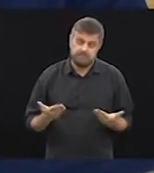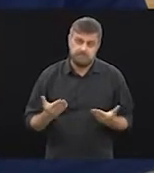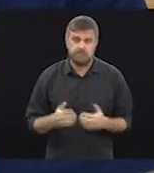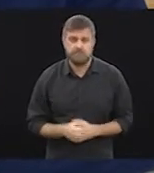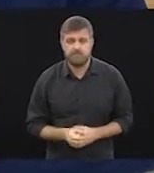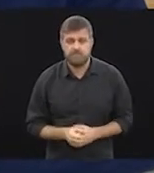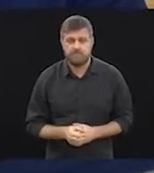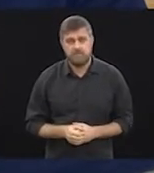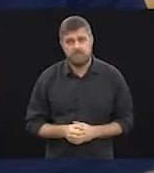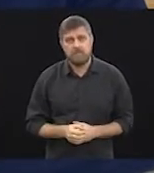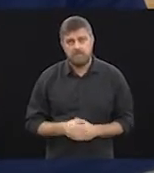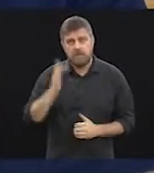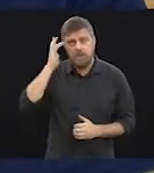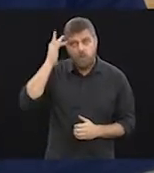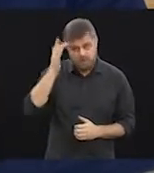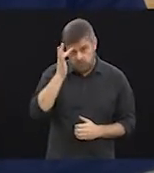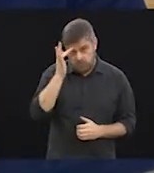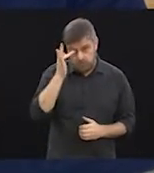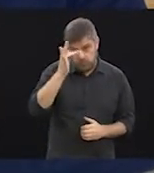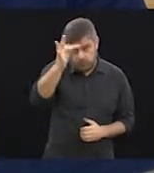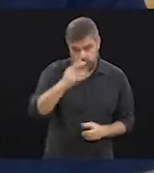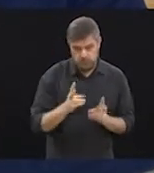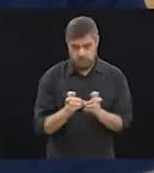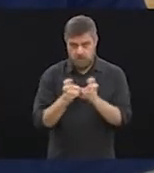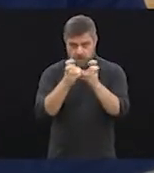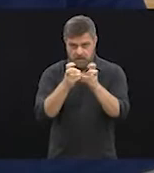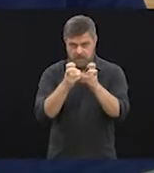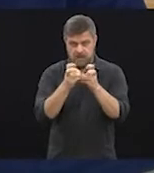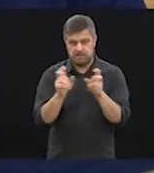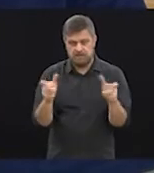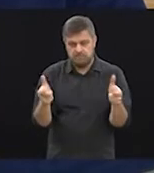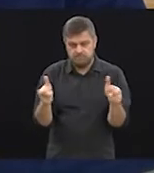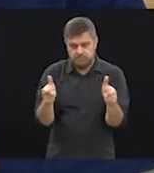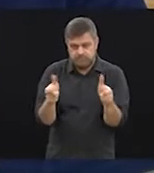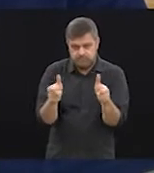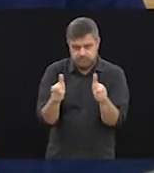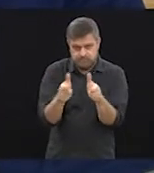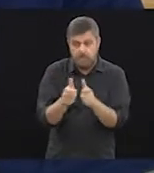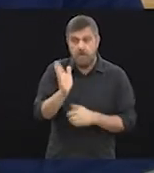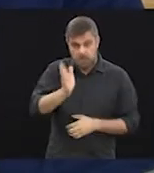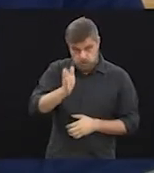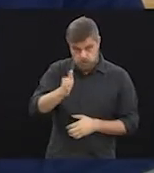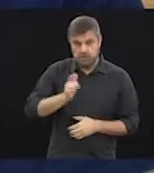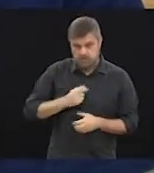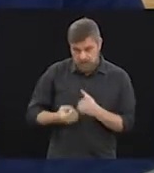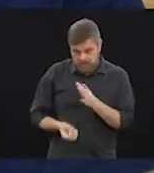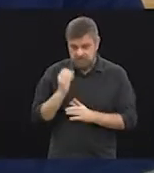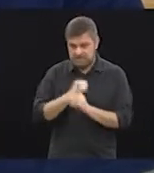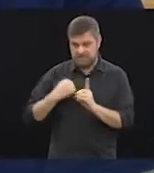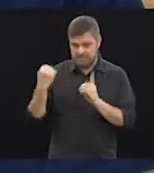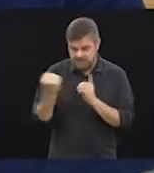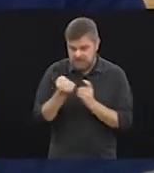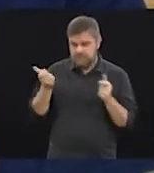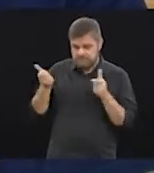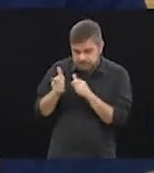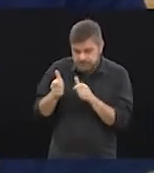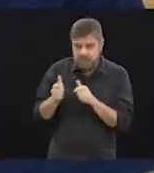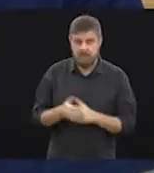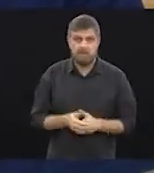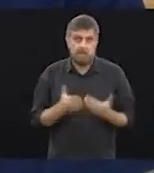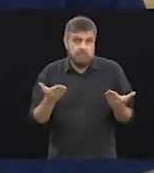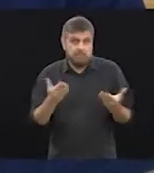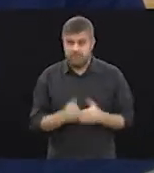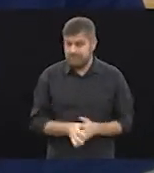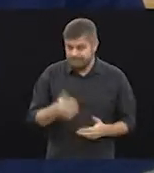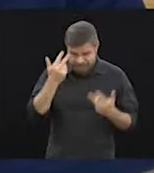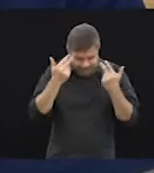então, essa talvez possa, no futuro, reduzir esse câncer, que já reduziu muito na nossa sociedade, mas fora